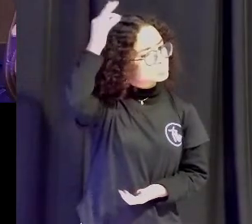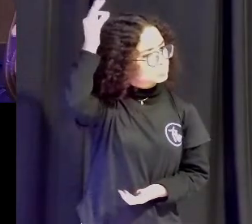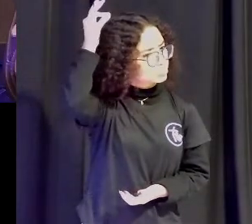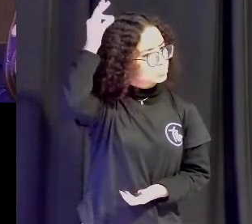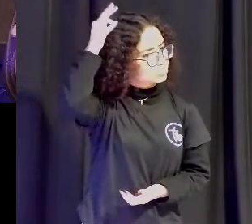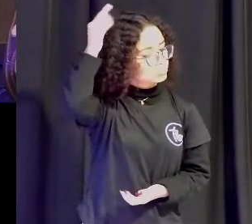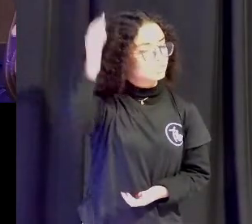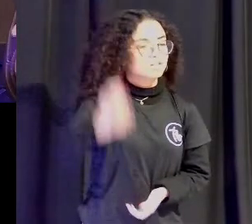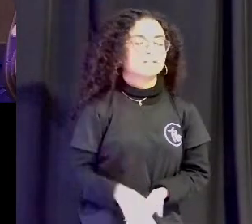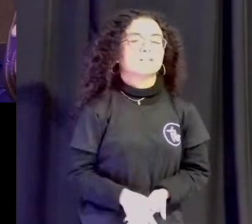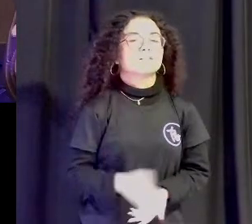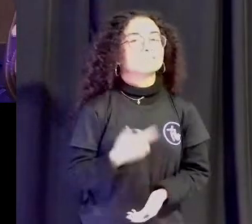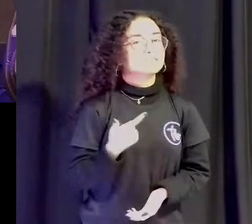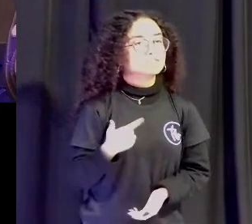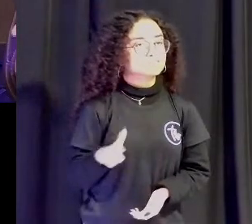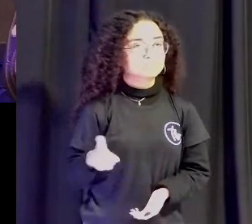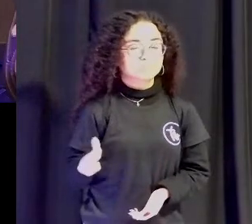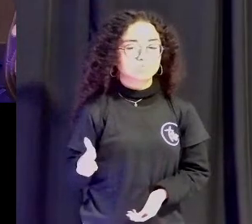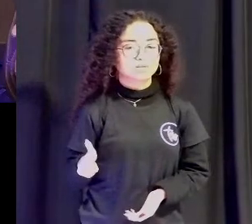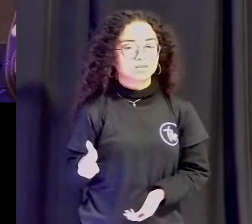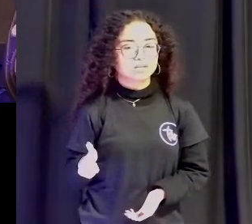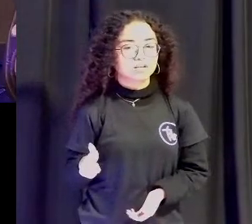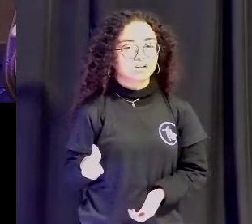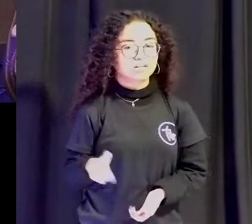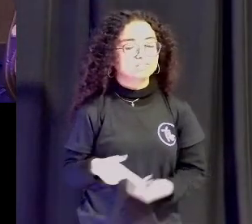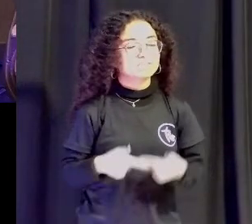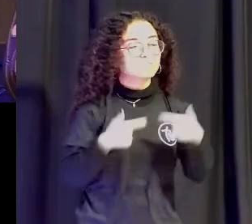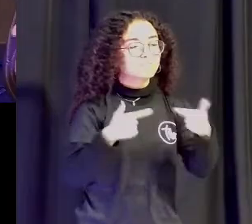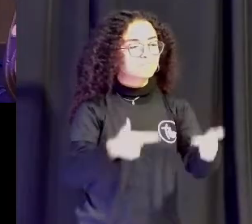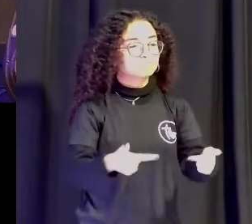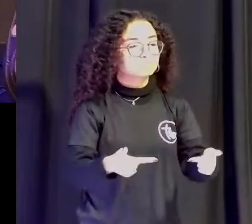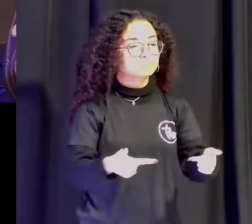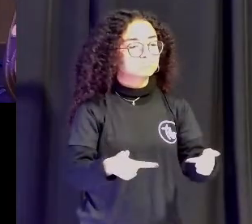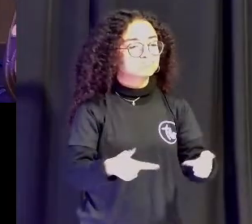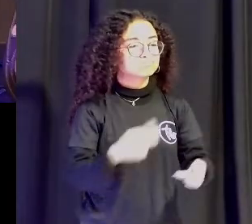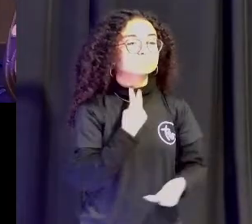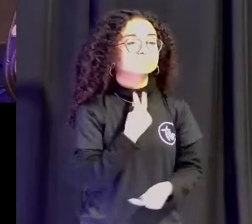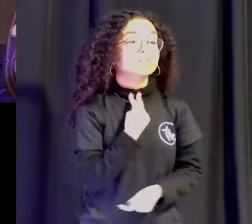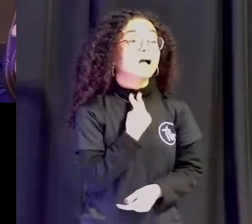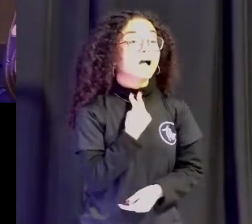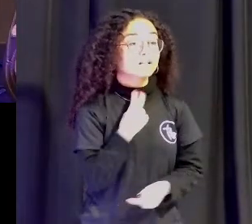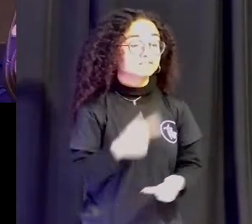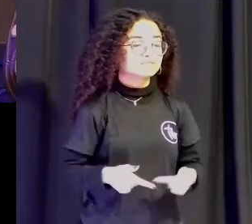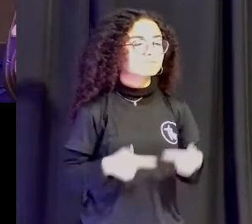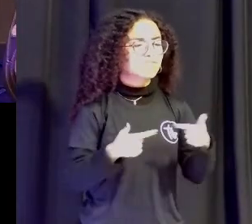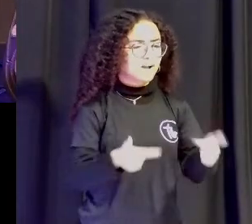Não pode ser, não é uma obra fabricada.